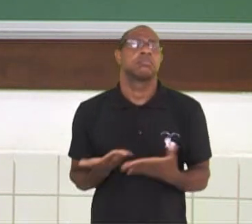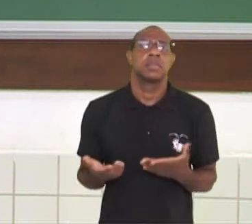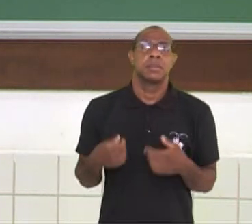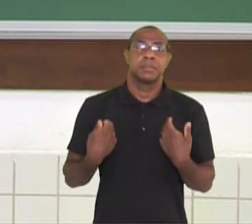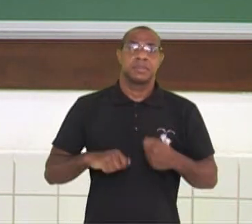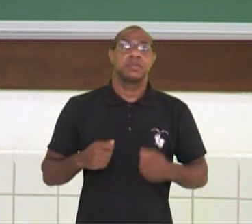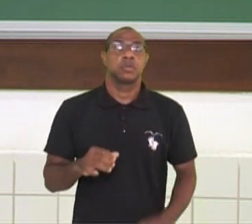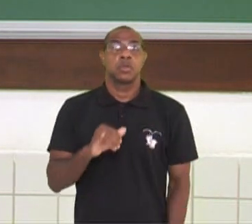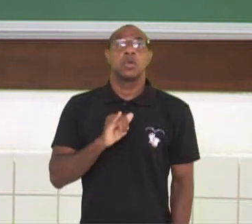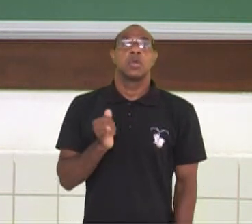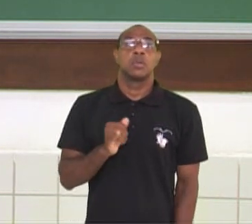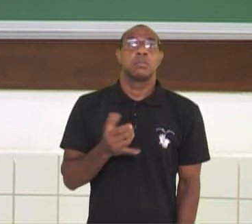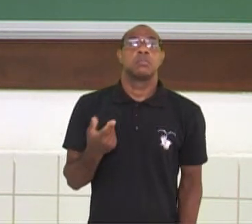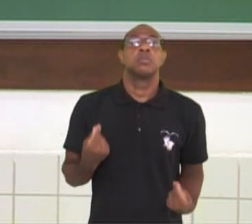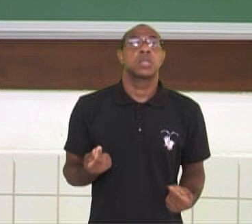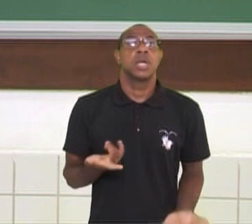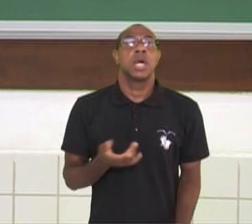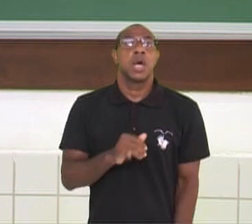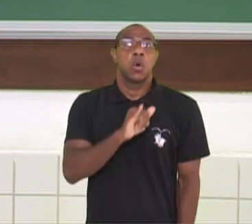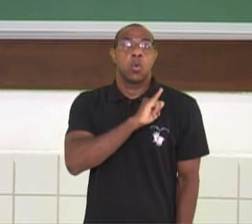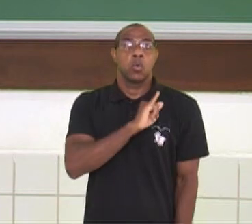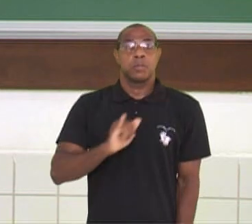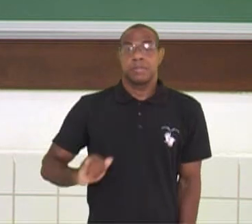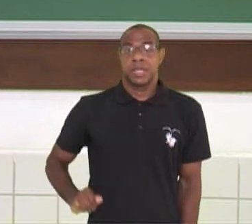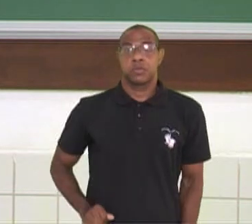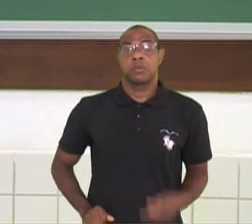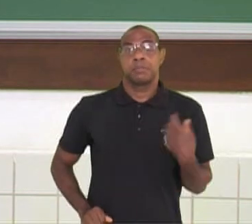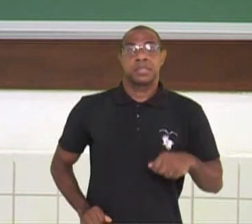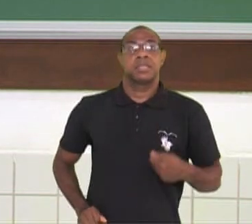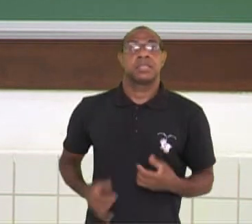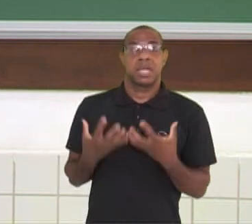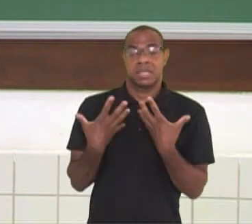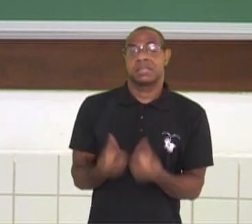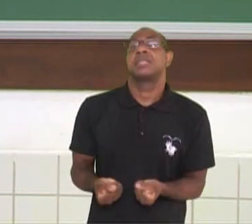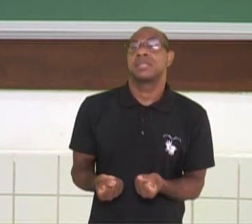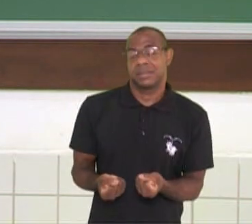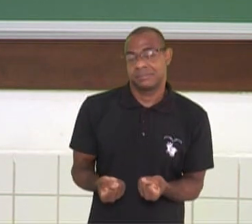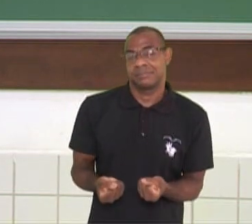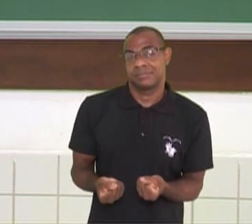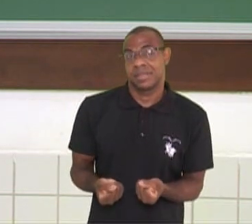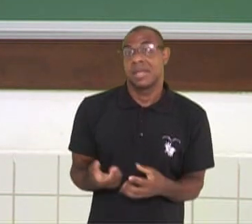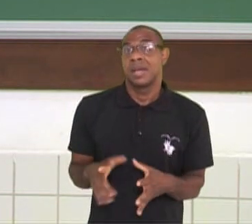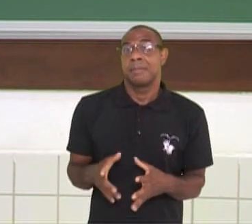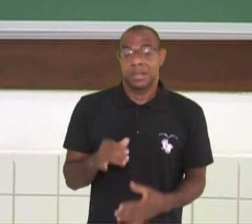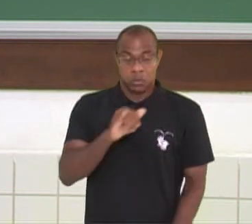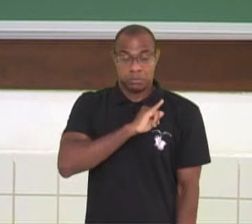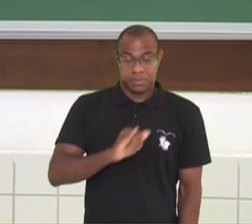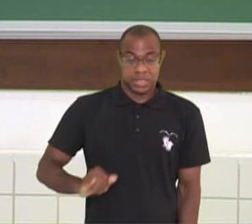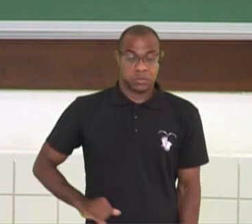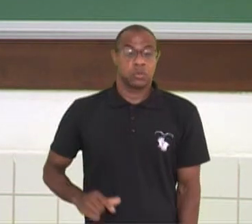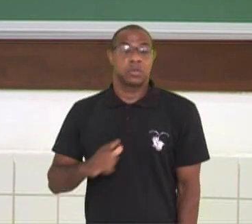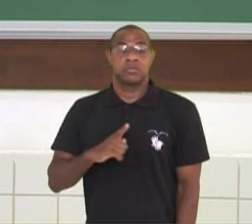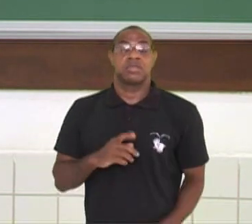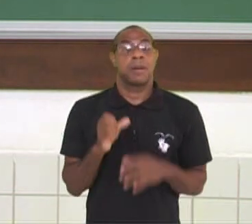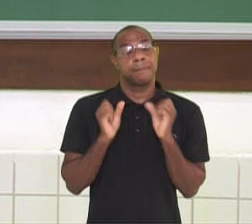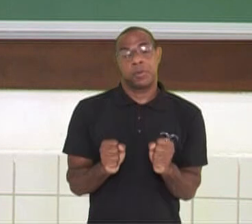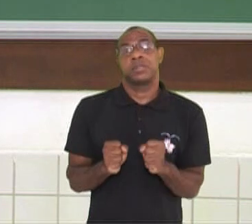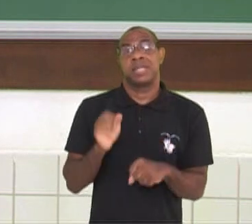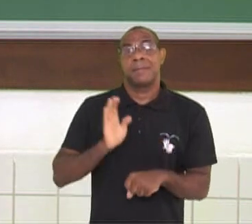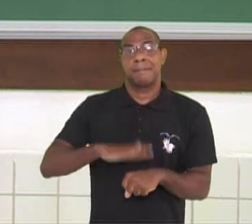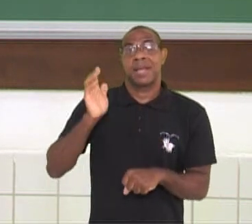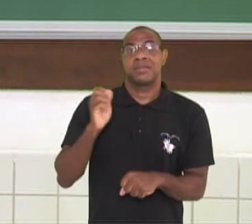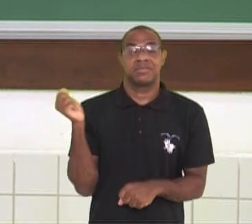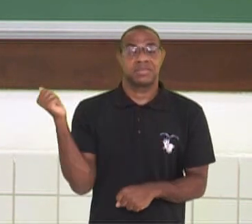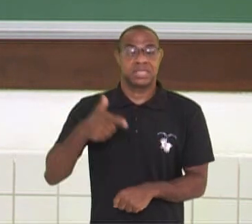que os padres e os bispos cumprissem. Portanto, o imperador tinha mais poderes que o Papa na Igreja no Brasil. Segundo direito,